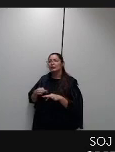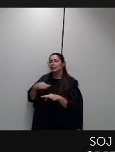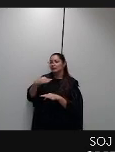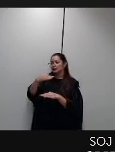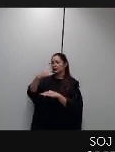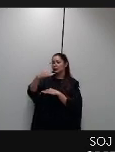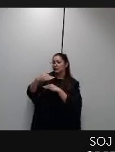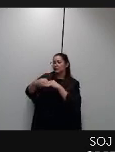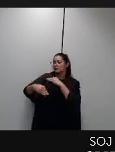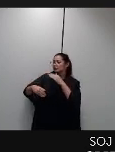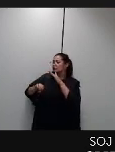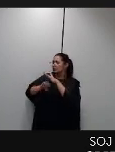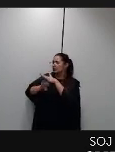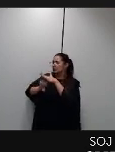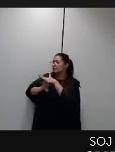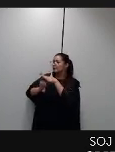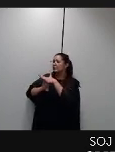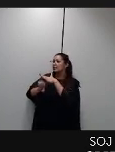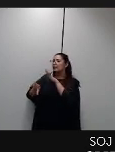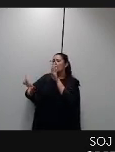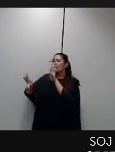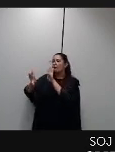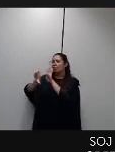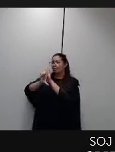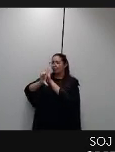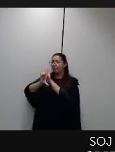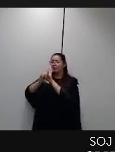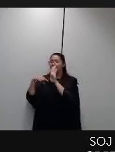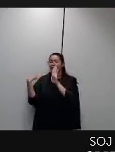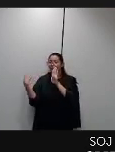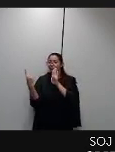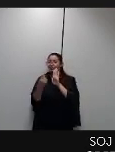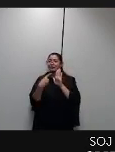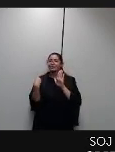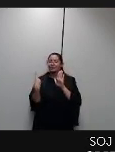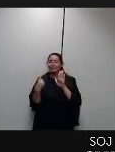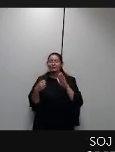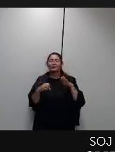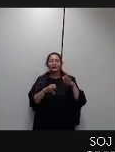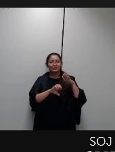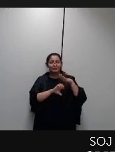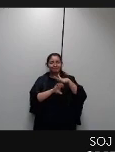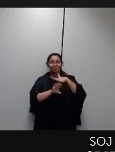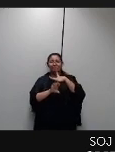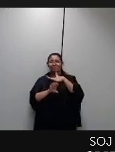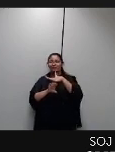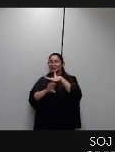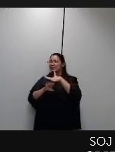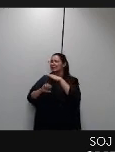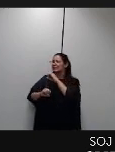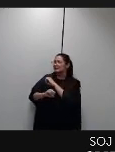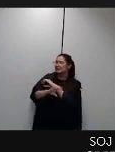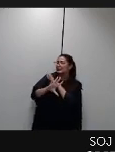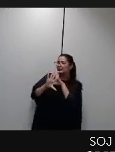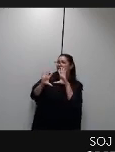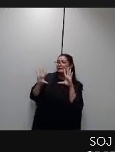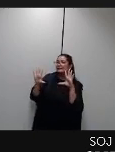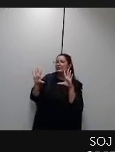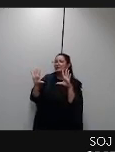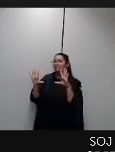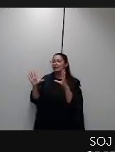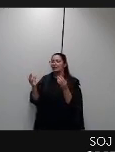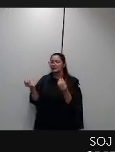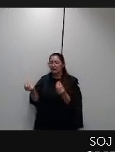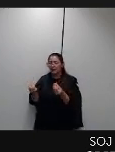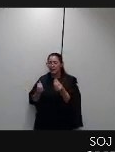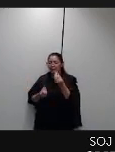empresas né a lei 11101/2005 diante da influência do princípio da preservação da